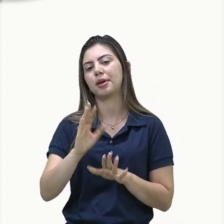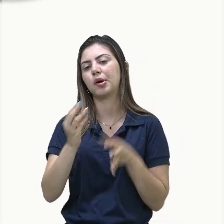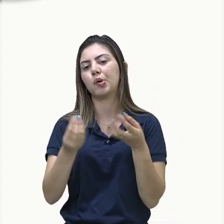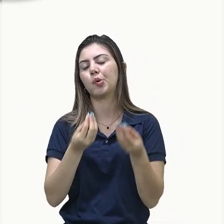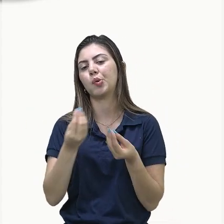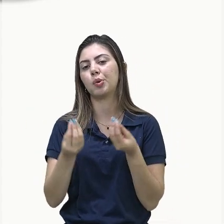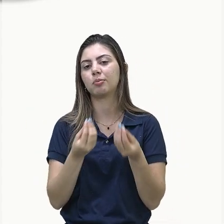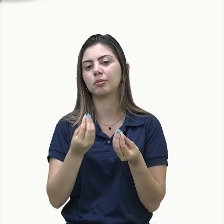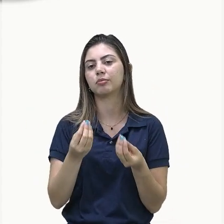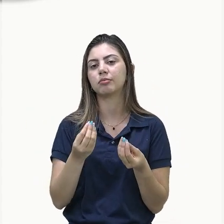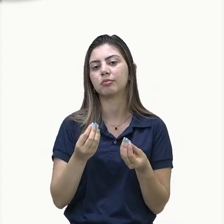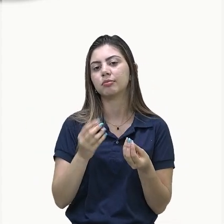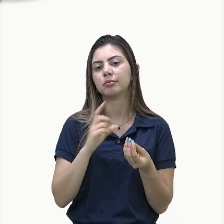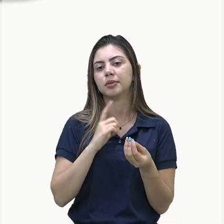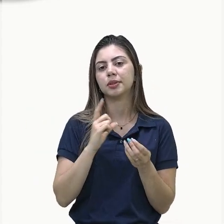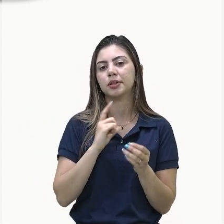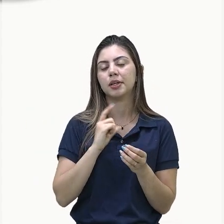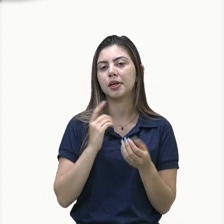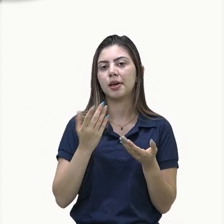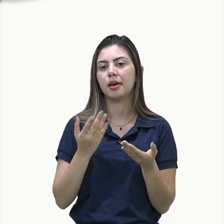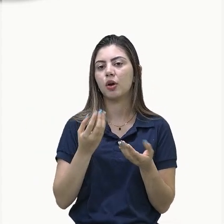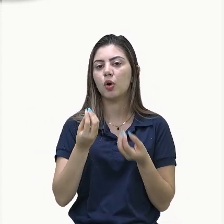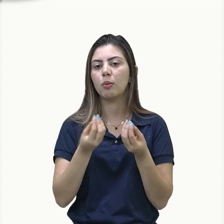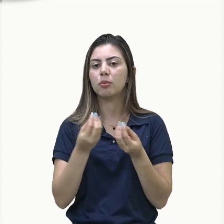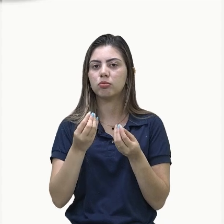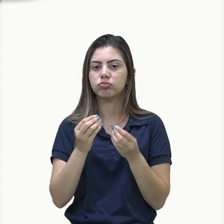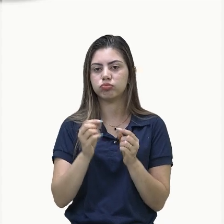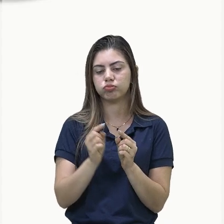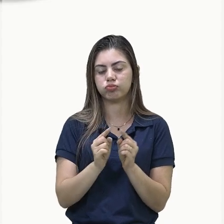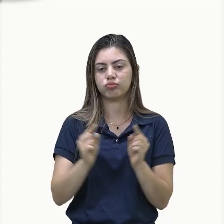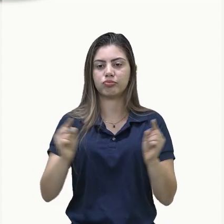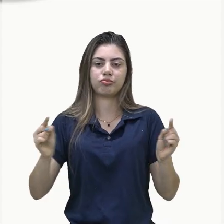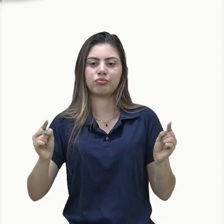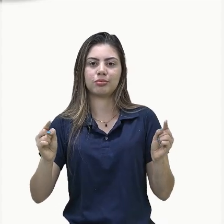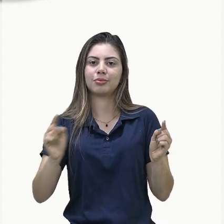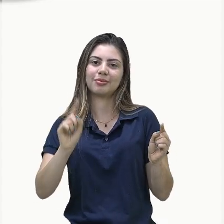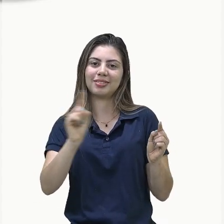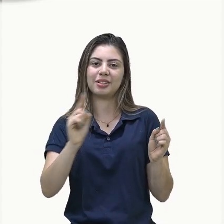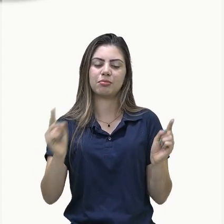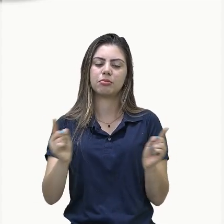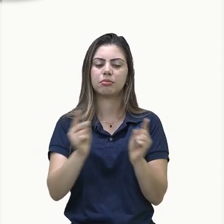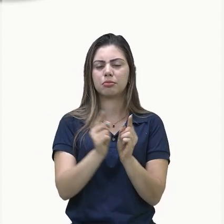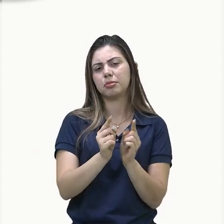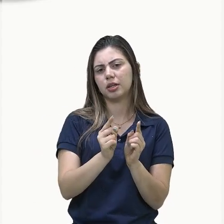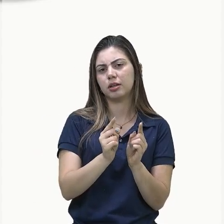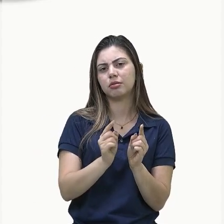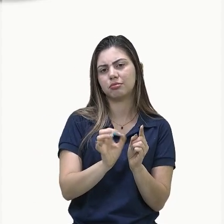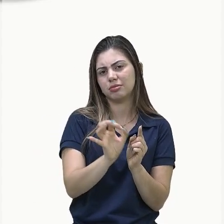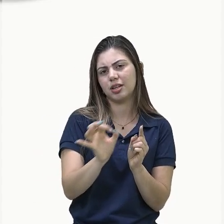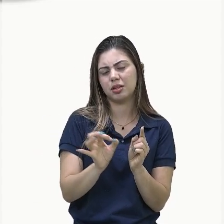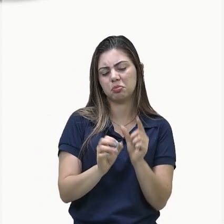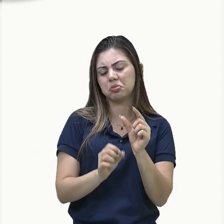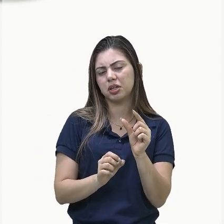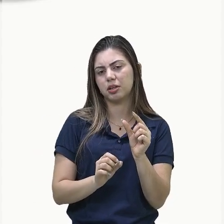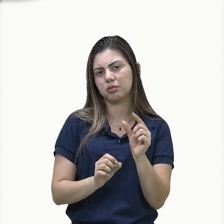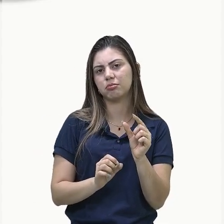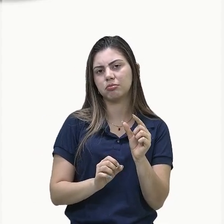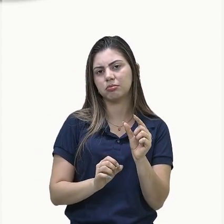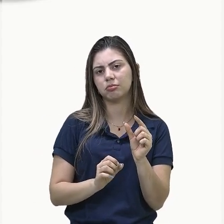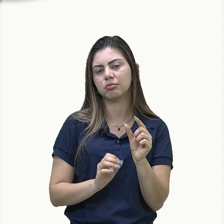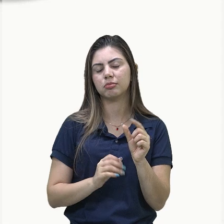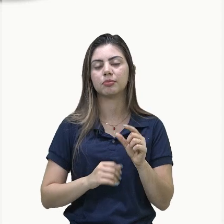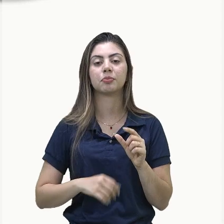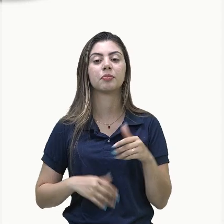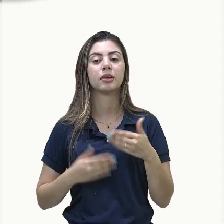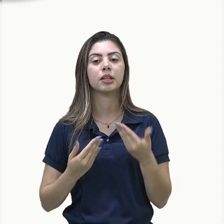uma escala diferente, né? Ele não é desse tamanhão aí, né? E está aumentado, mas eles são dispositivos pequenos, né?